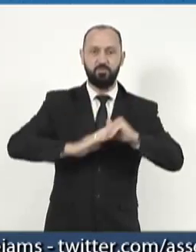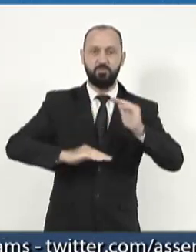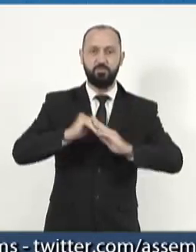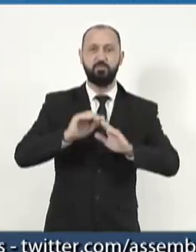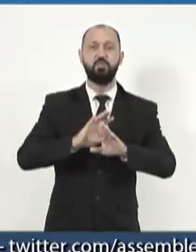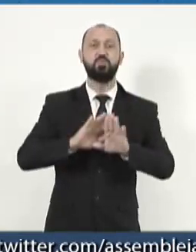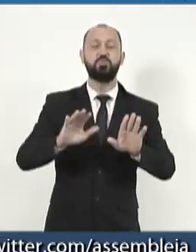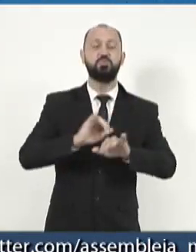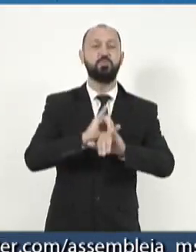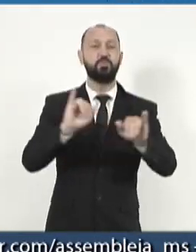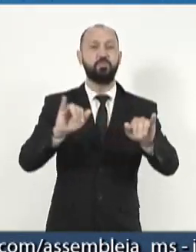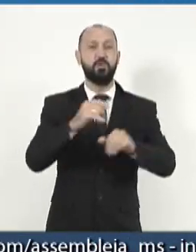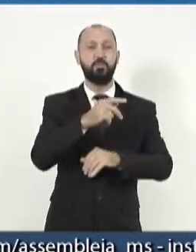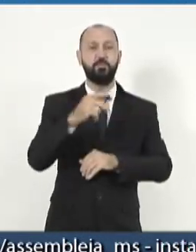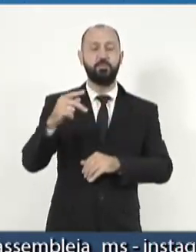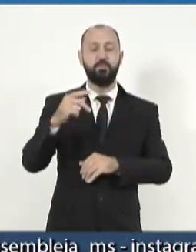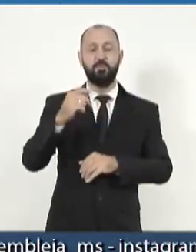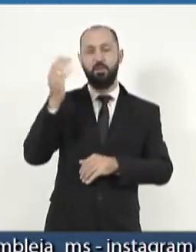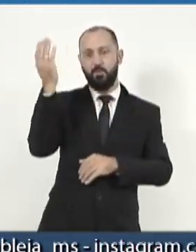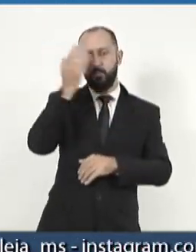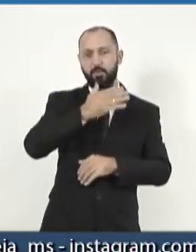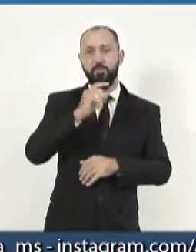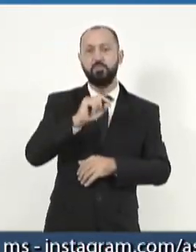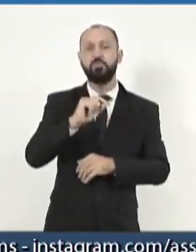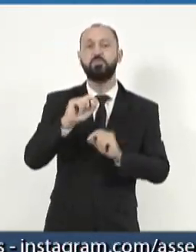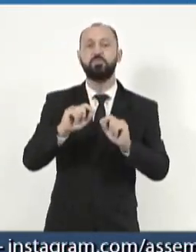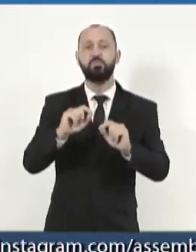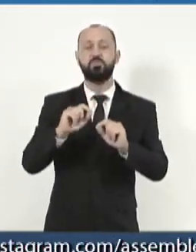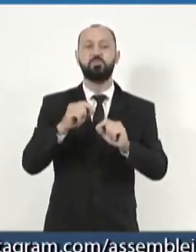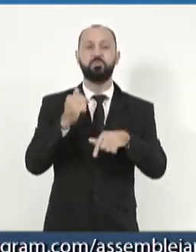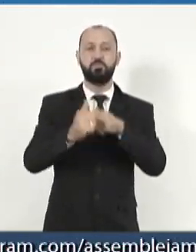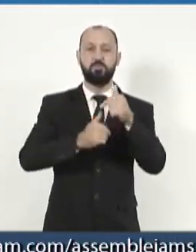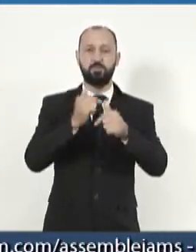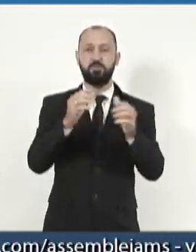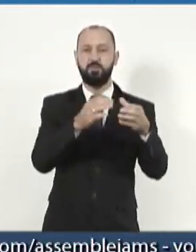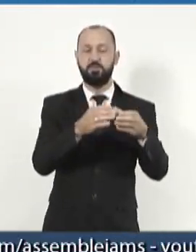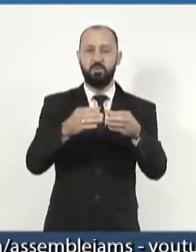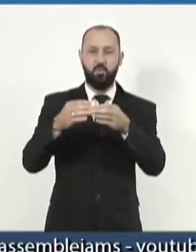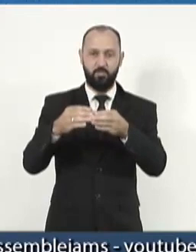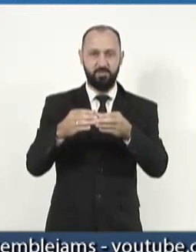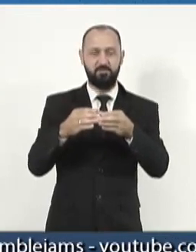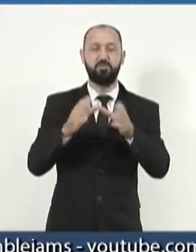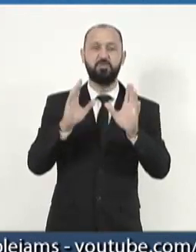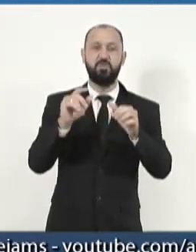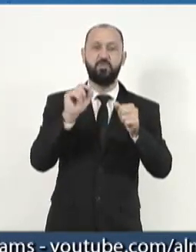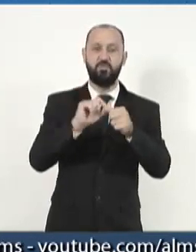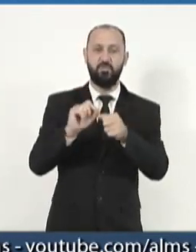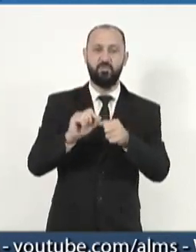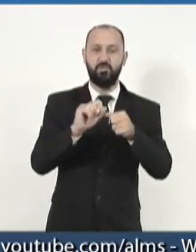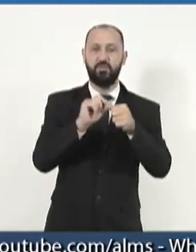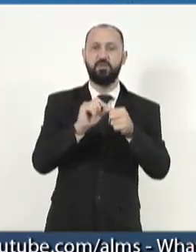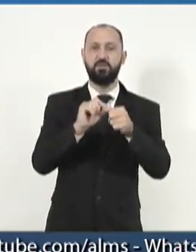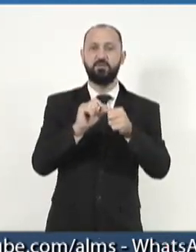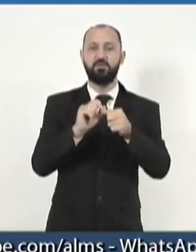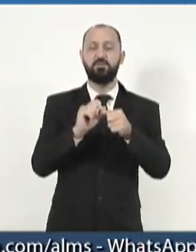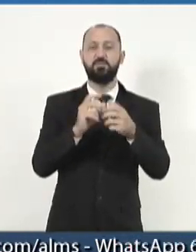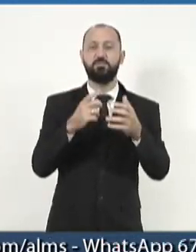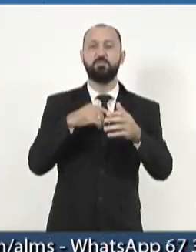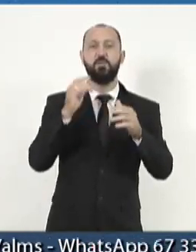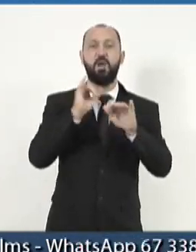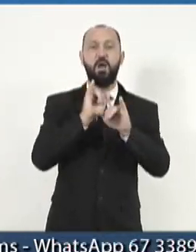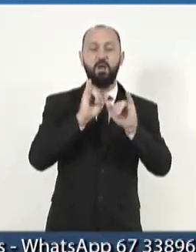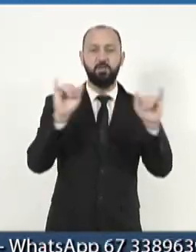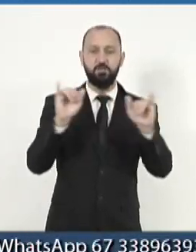da CACEMES, isso por uma iniciativa da própria diretoria da CACEMES, para que